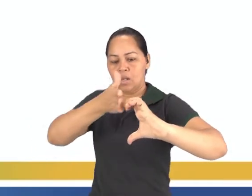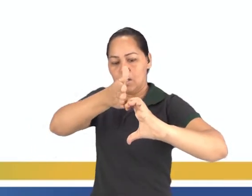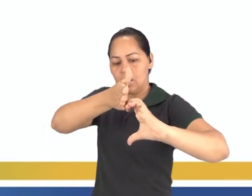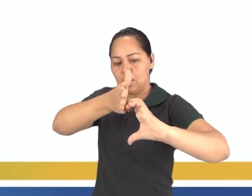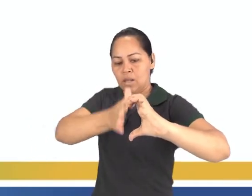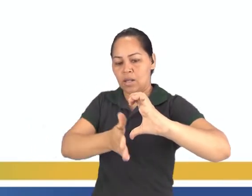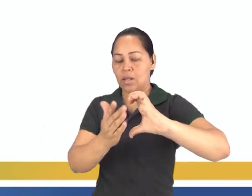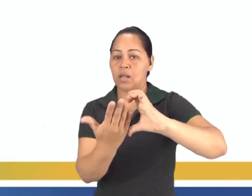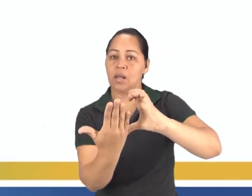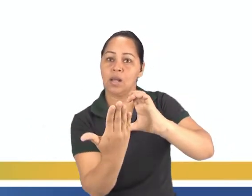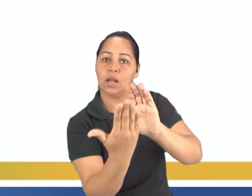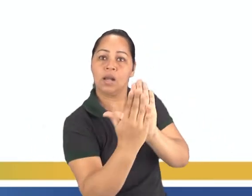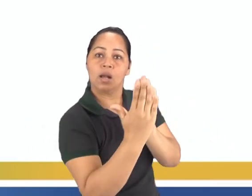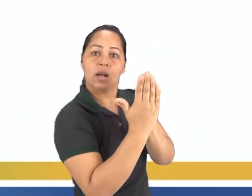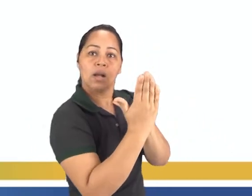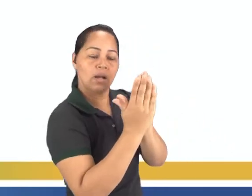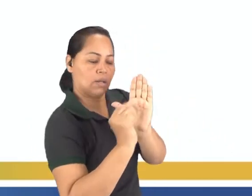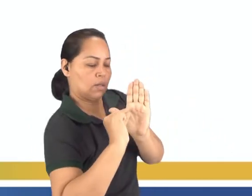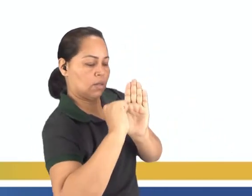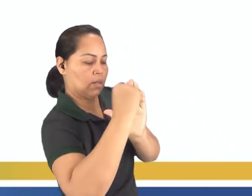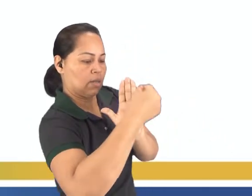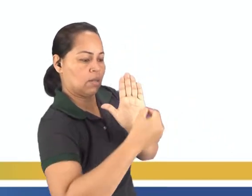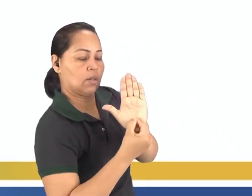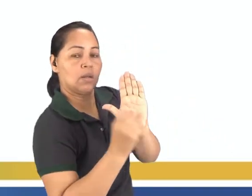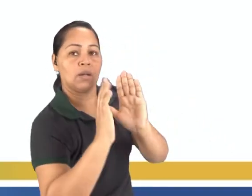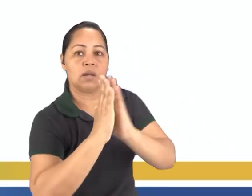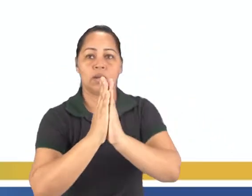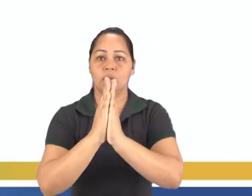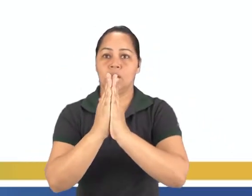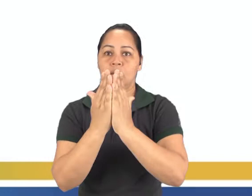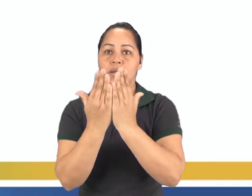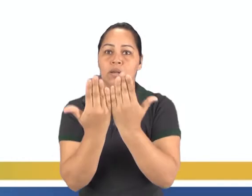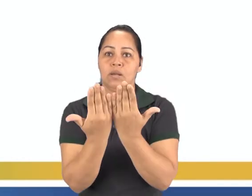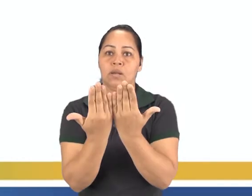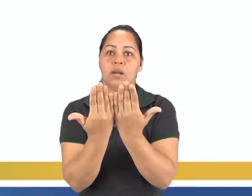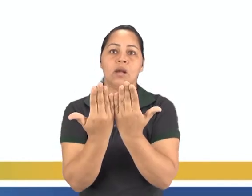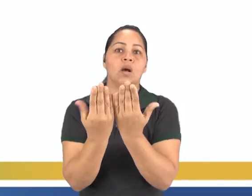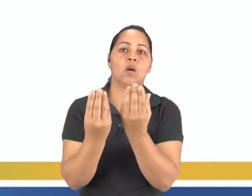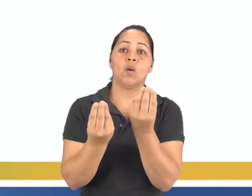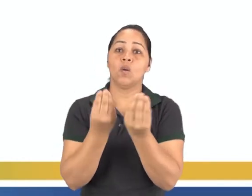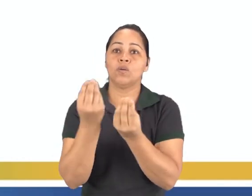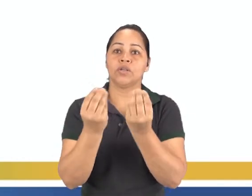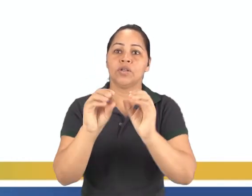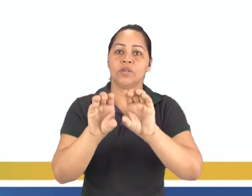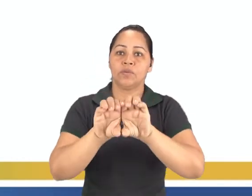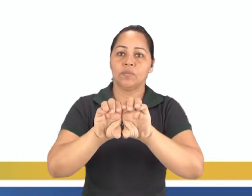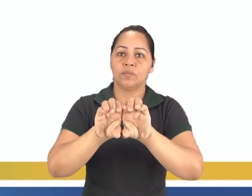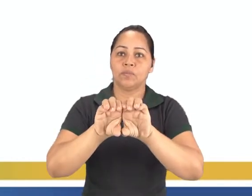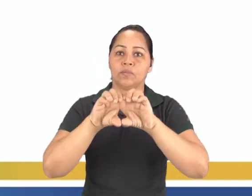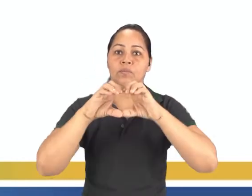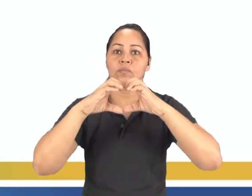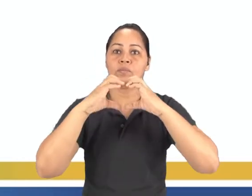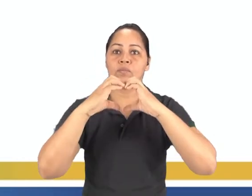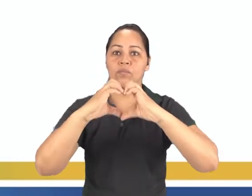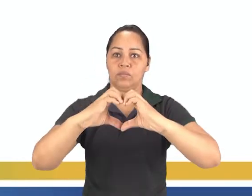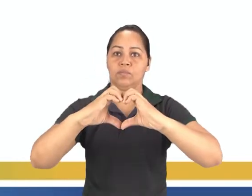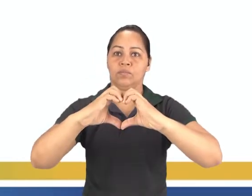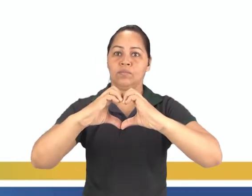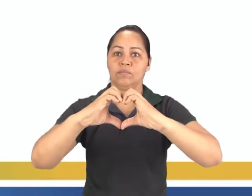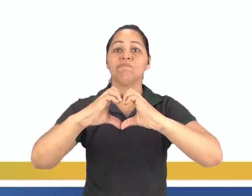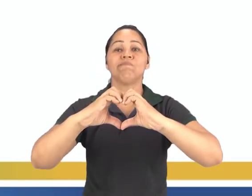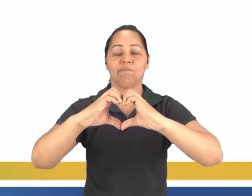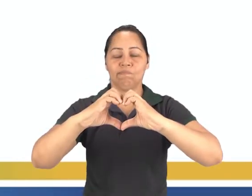e do lado direito, elas vão se sobrepor, ou seja, uma ficará extremamente coincidente à outra em todos os seus